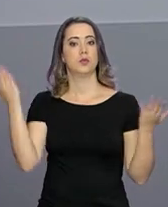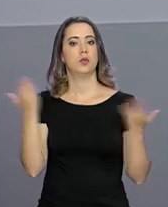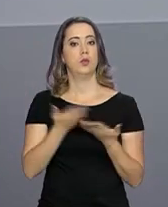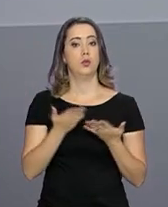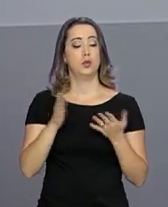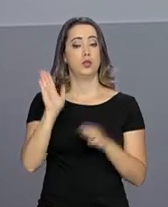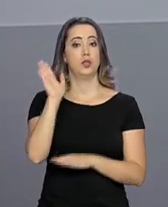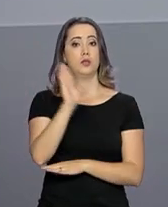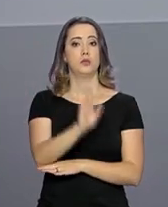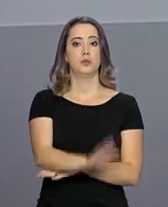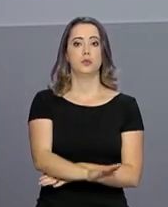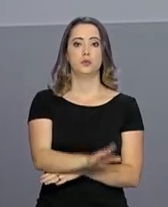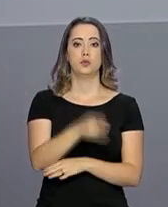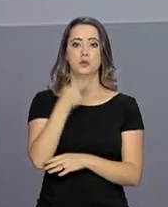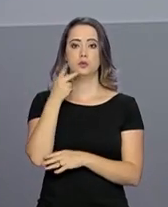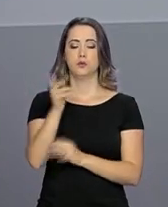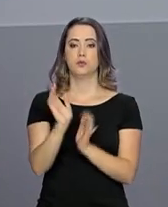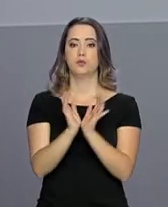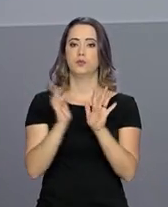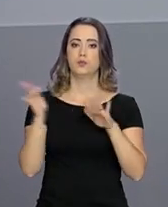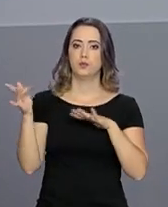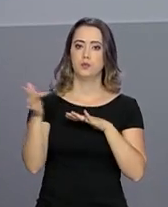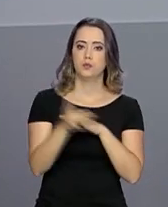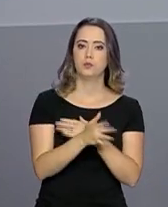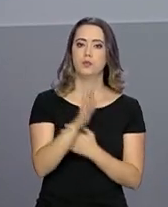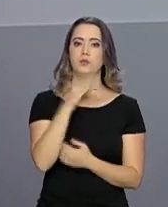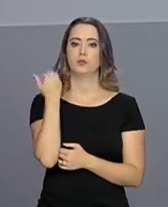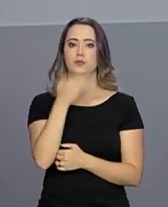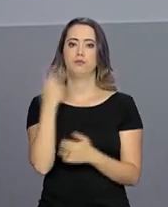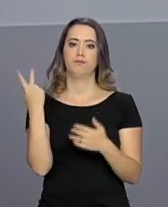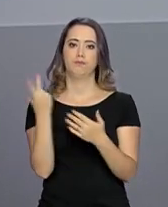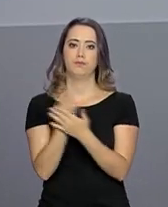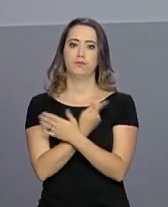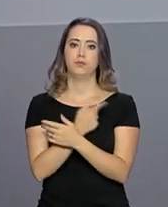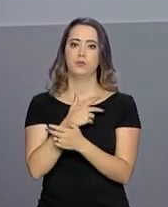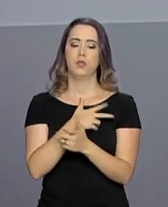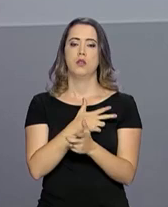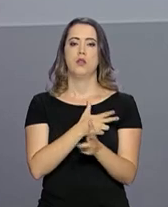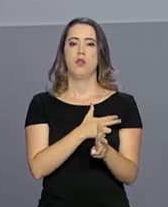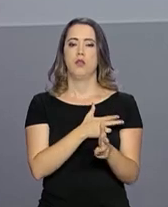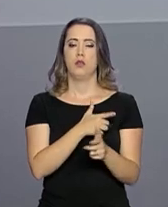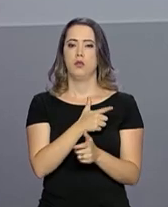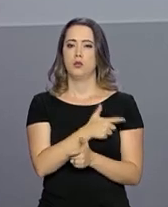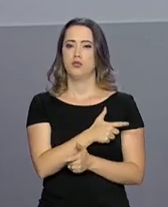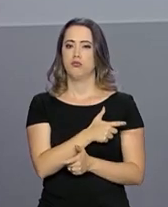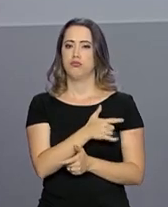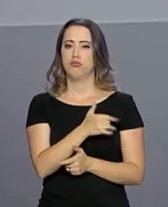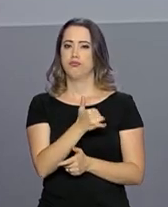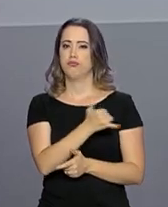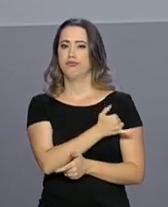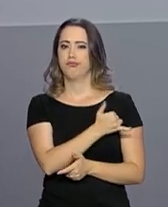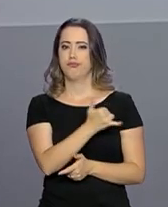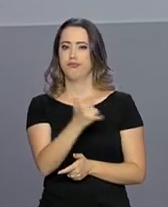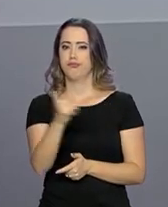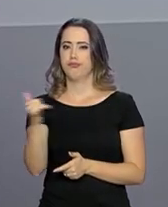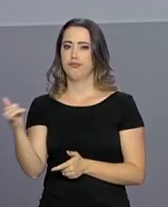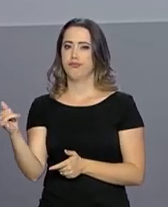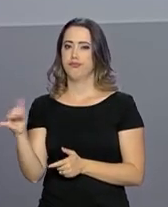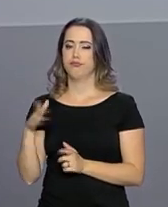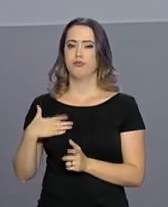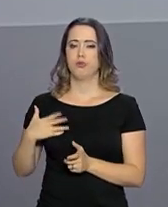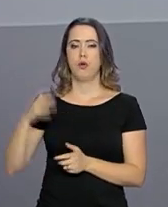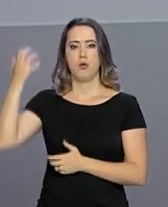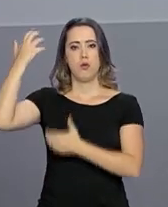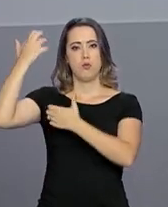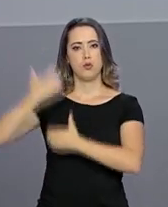se manifestou na tarde de hoje pelas redes sociais sobre as mortes que ocorreram por disparos do Exército de Israel durante